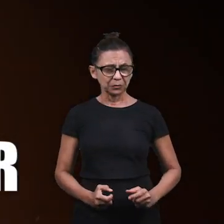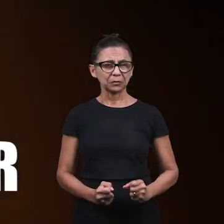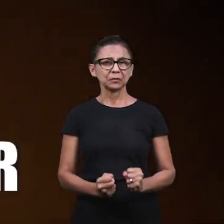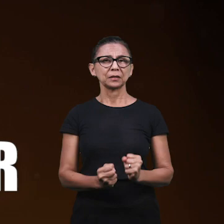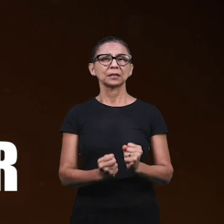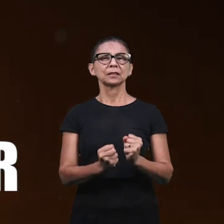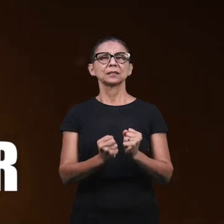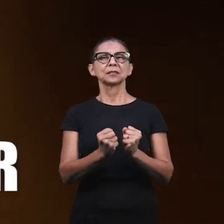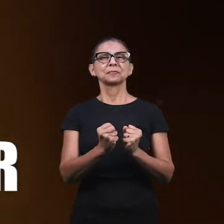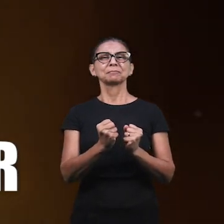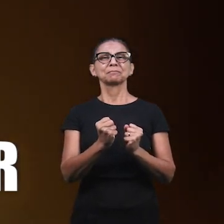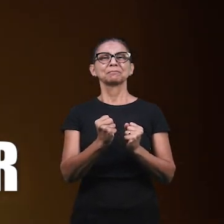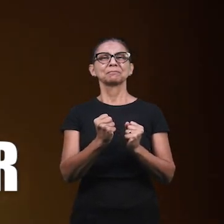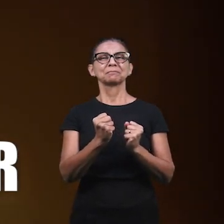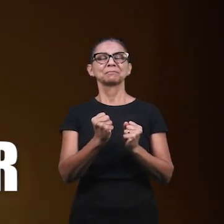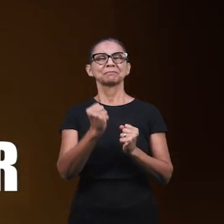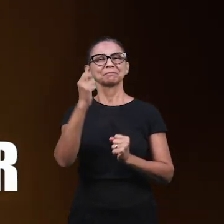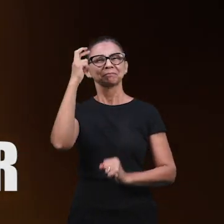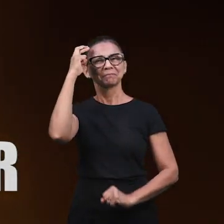purificar-me, meu